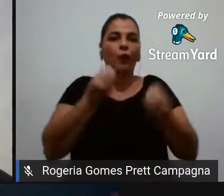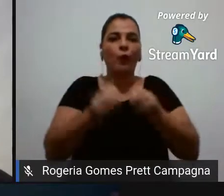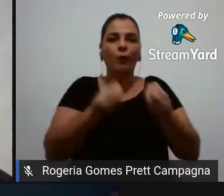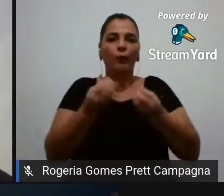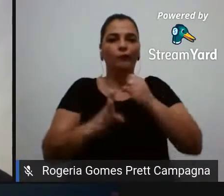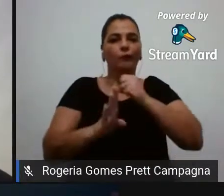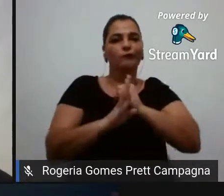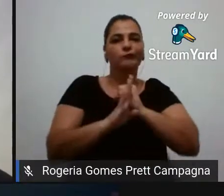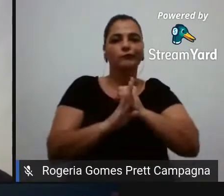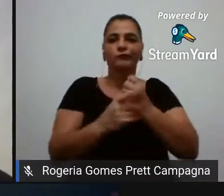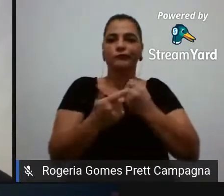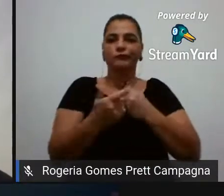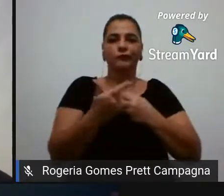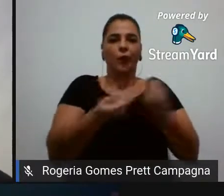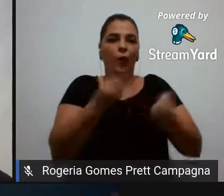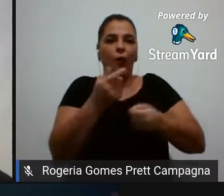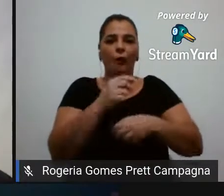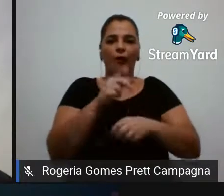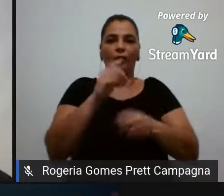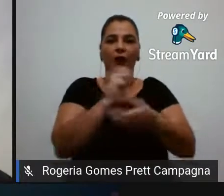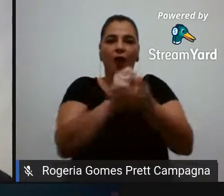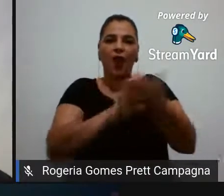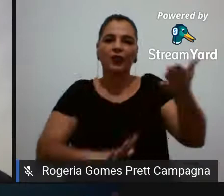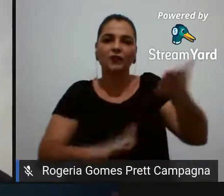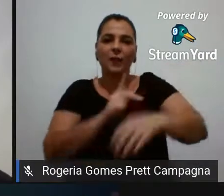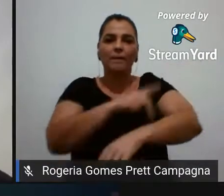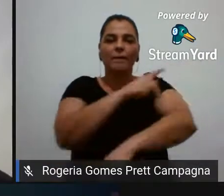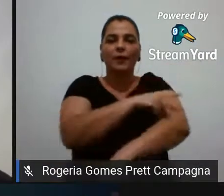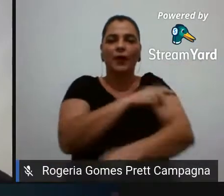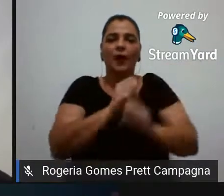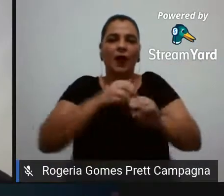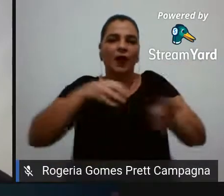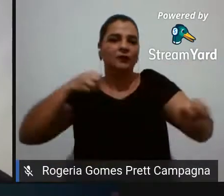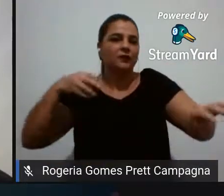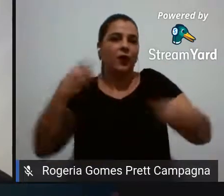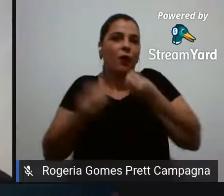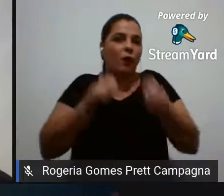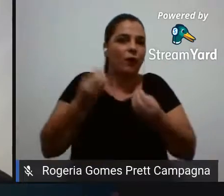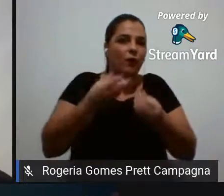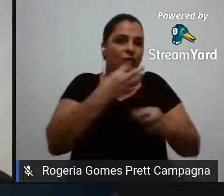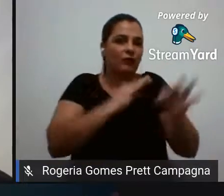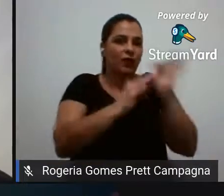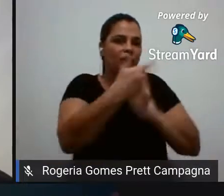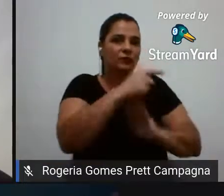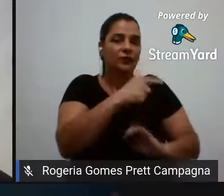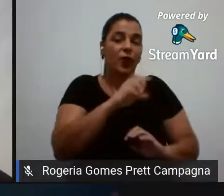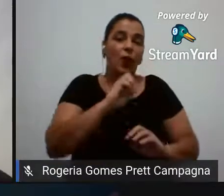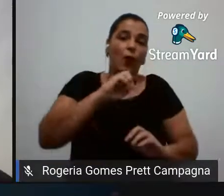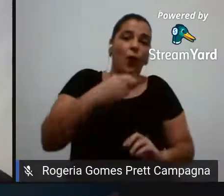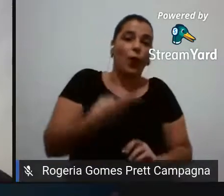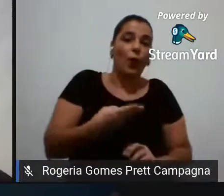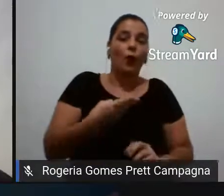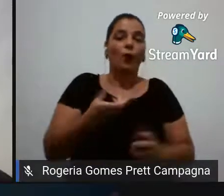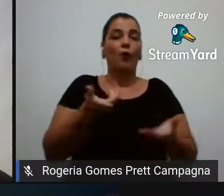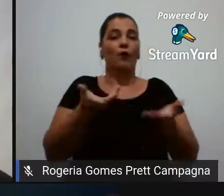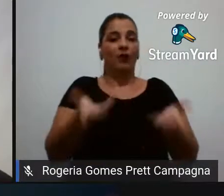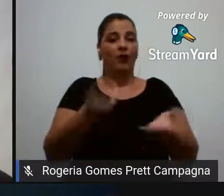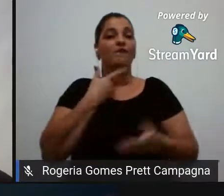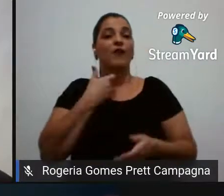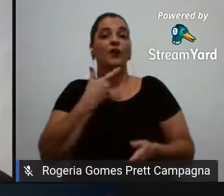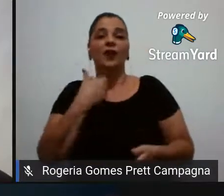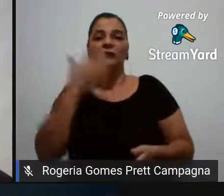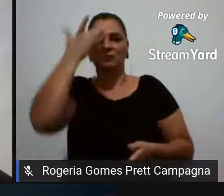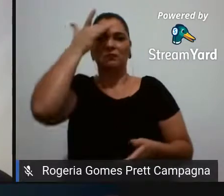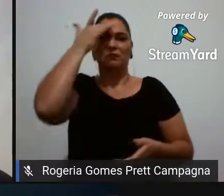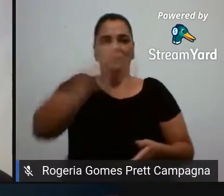PNP de maneira adequada, sem o uso da tecnologia, ou porque às vezes acabam até querendo fazer isso, mas não